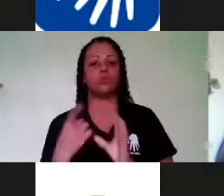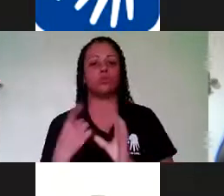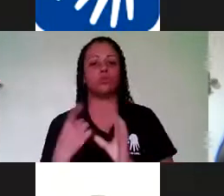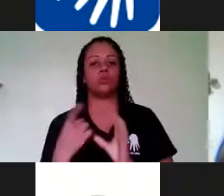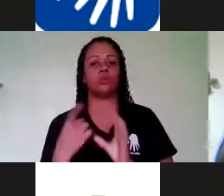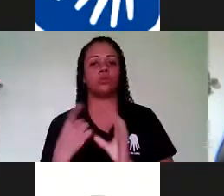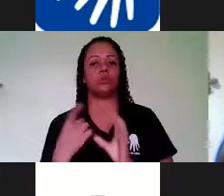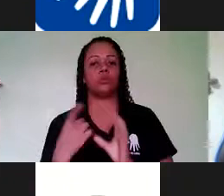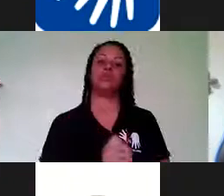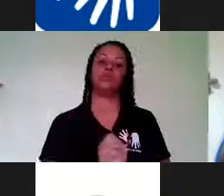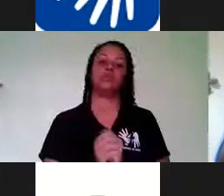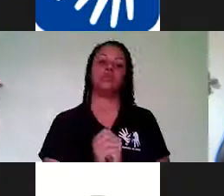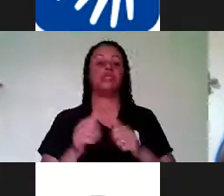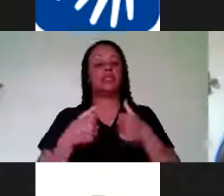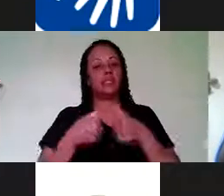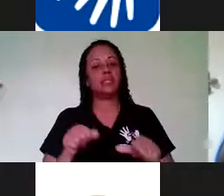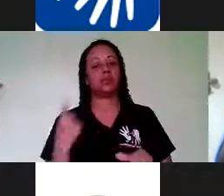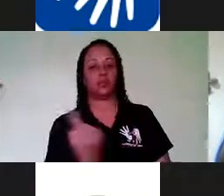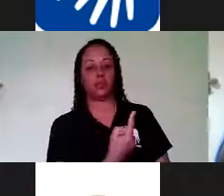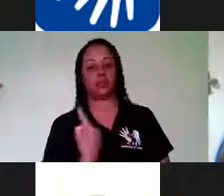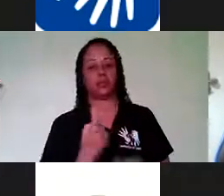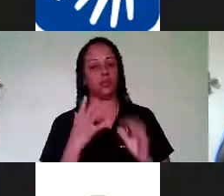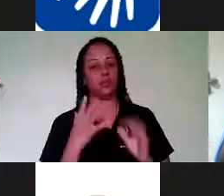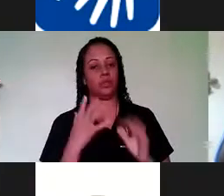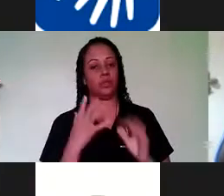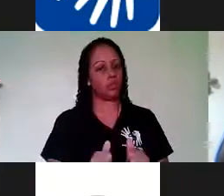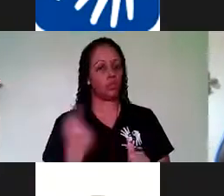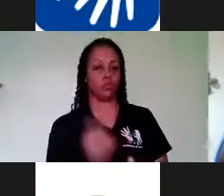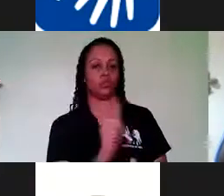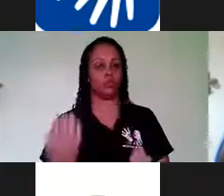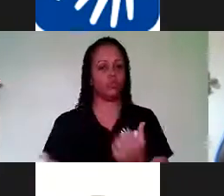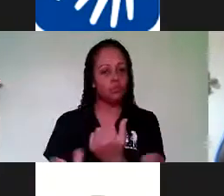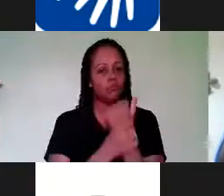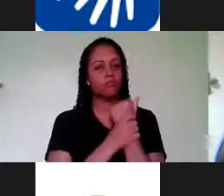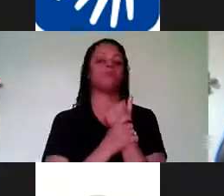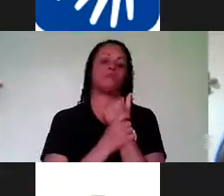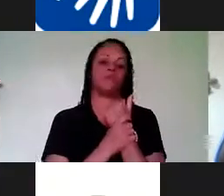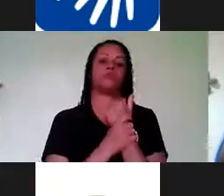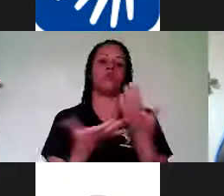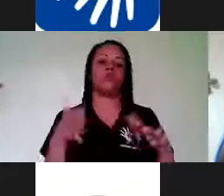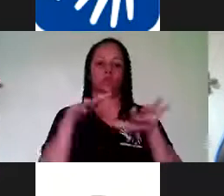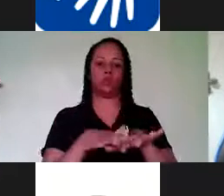estamos com vocês em tudo, nós somos defensores árduos da inclusão. Obrigada.